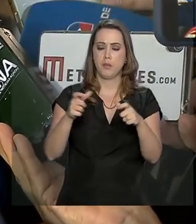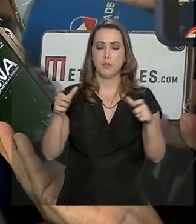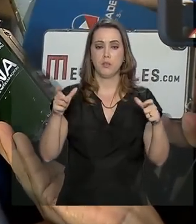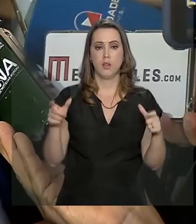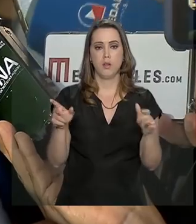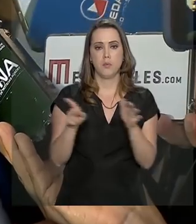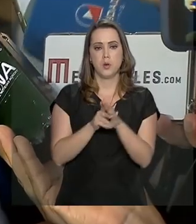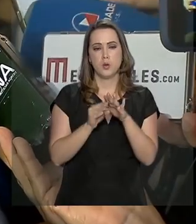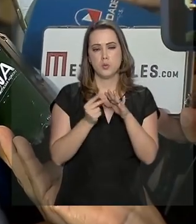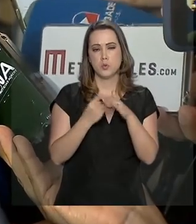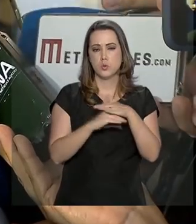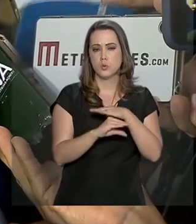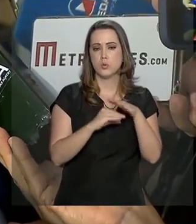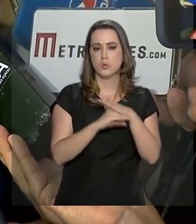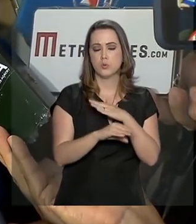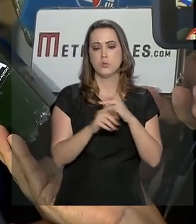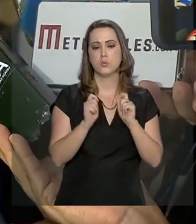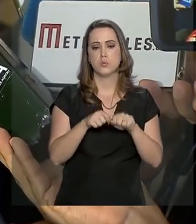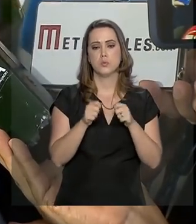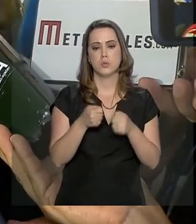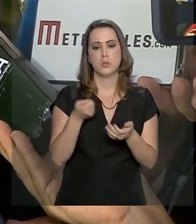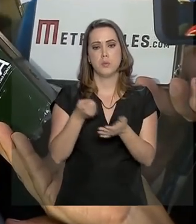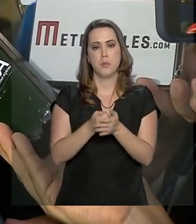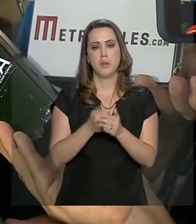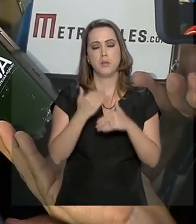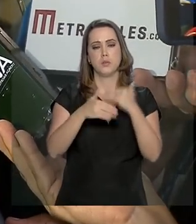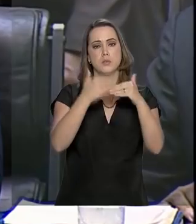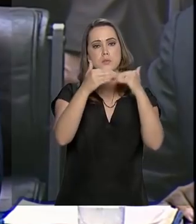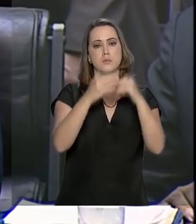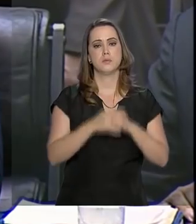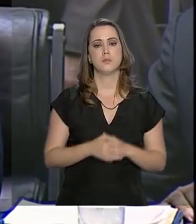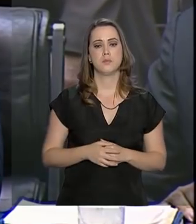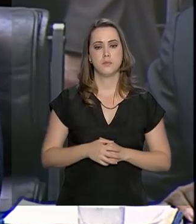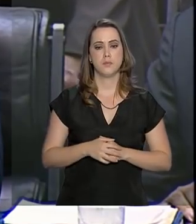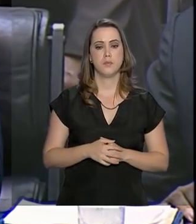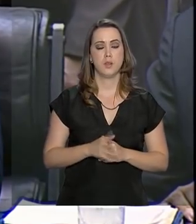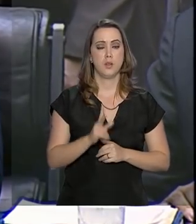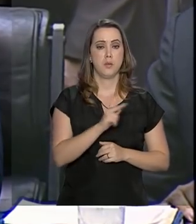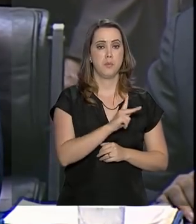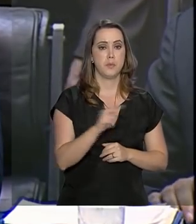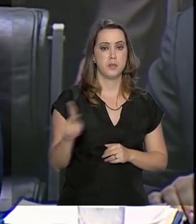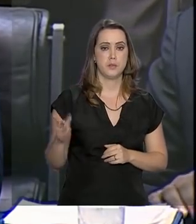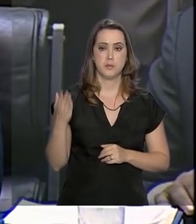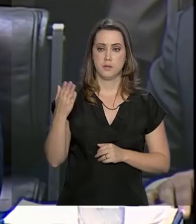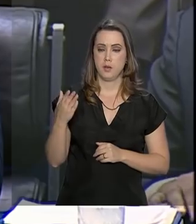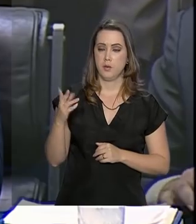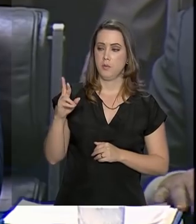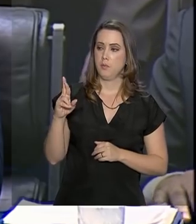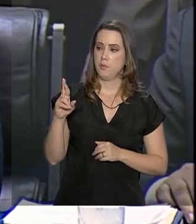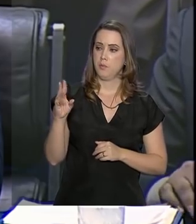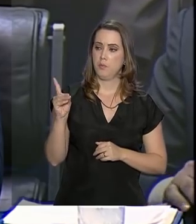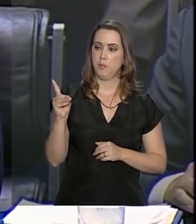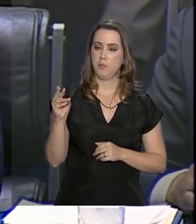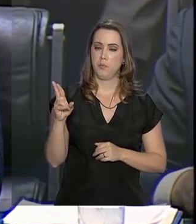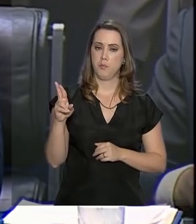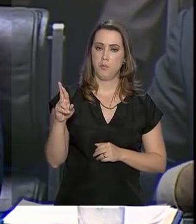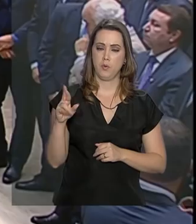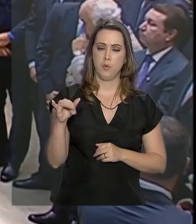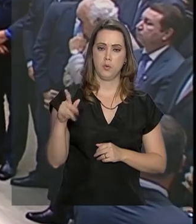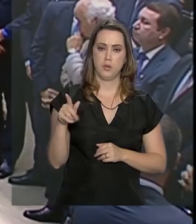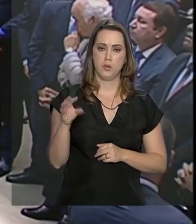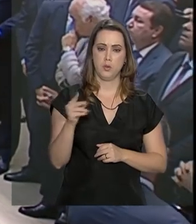interna para poder financiar o seu crescimento. Para o presidente reeleito da Câmara dos Deputados, Rodrigo